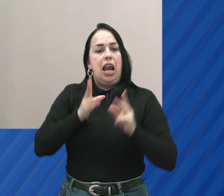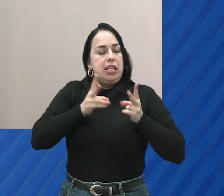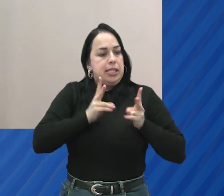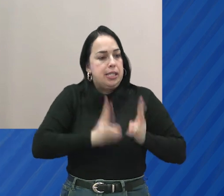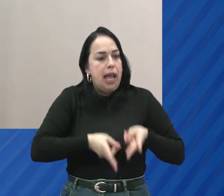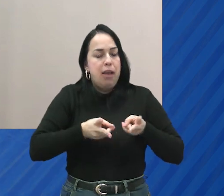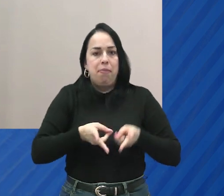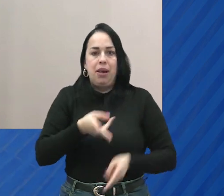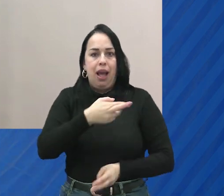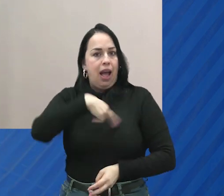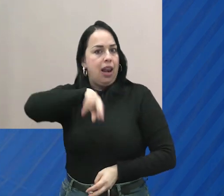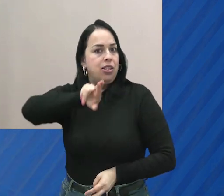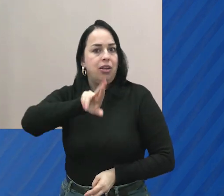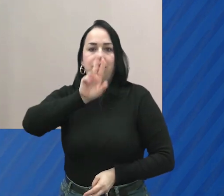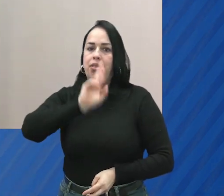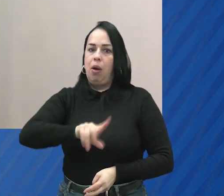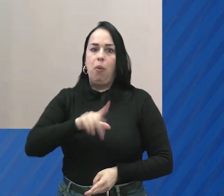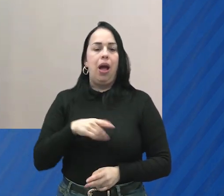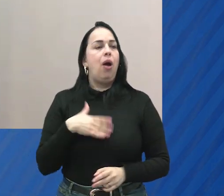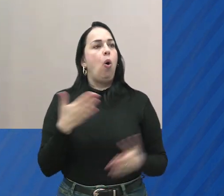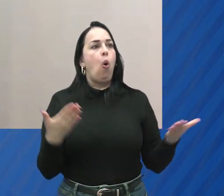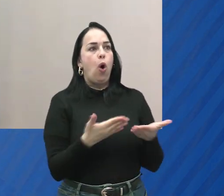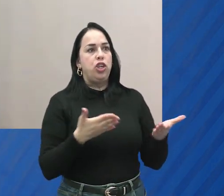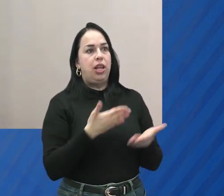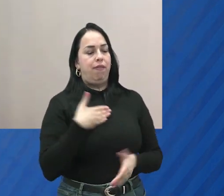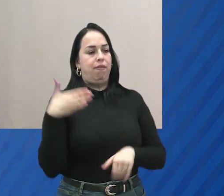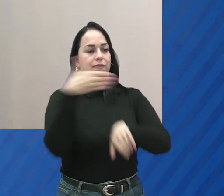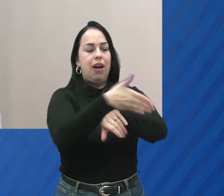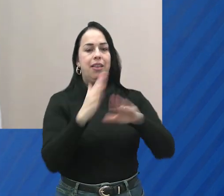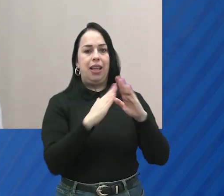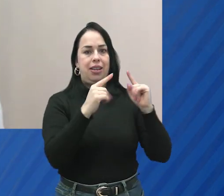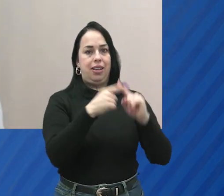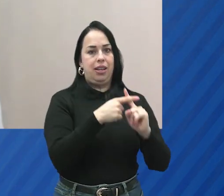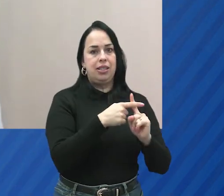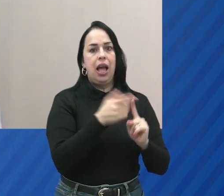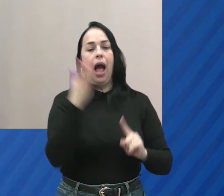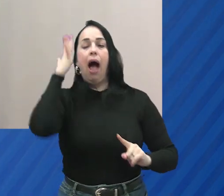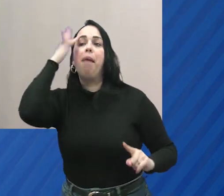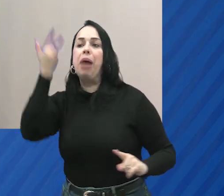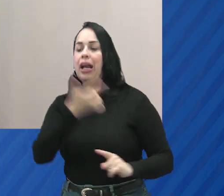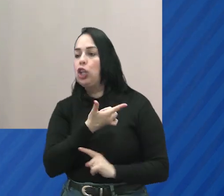fidelidade religiosa. Ele hoje está vinculado a uma igreja, amanhã ele está